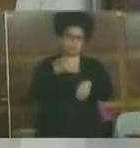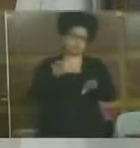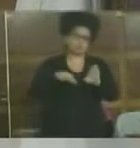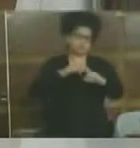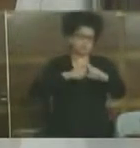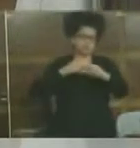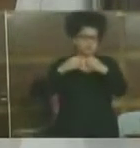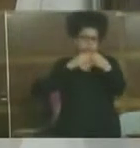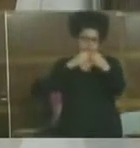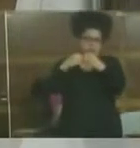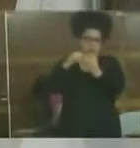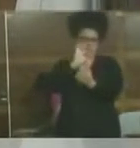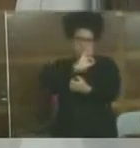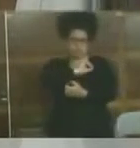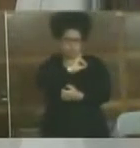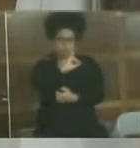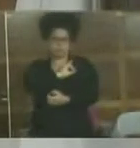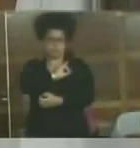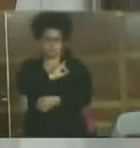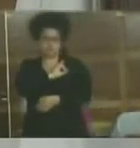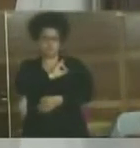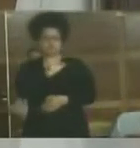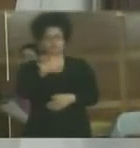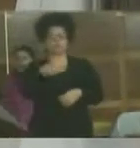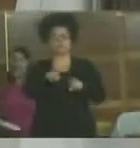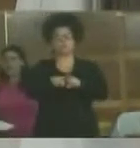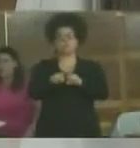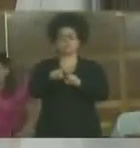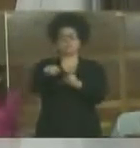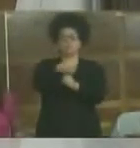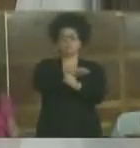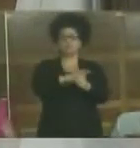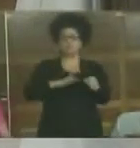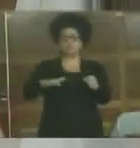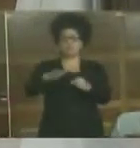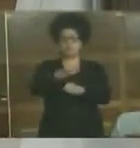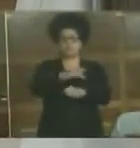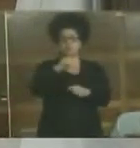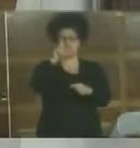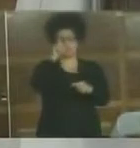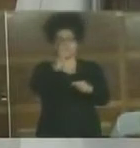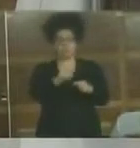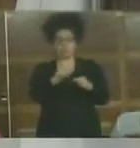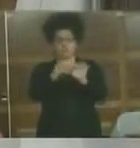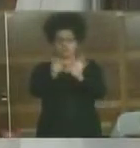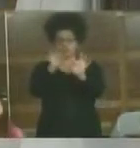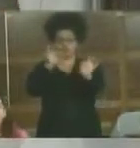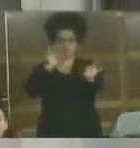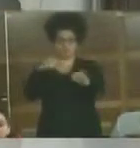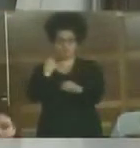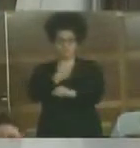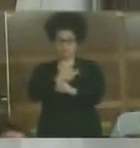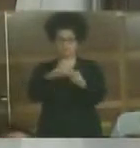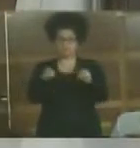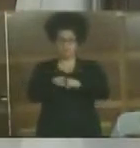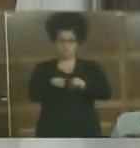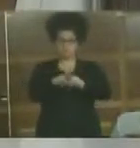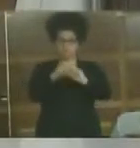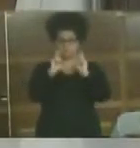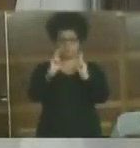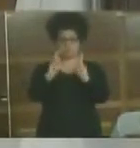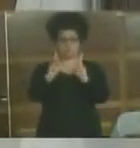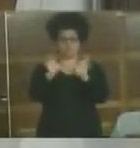Mangaratiba é próxima a Itaguaí, mas a Ilha Grande, que é um distrito bem distante de nós, e o próprio Parque Mambucaba também